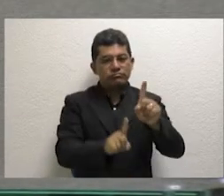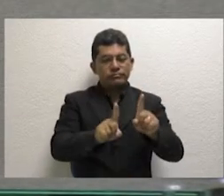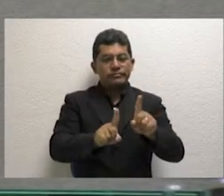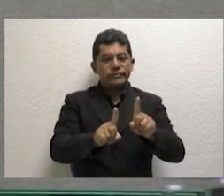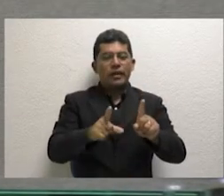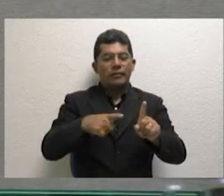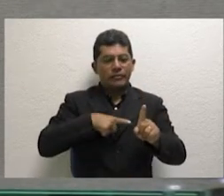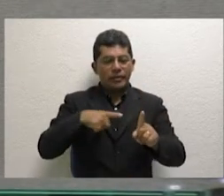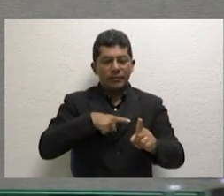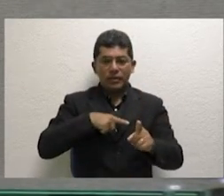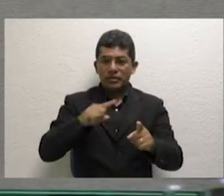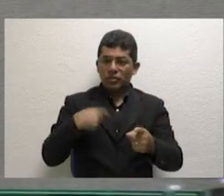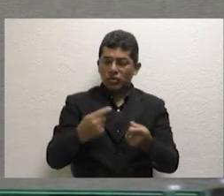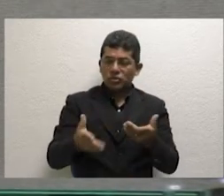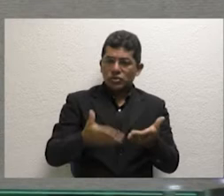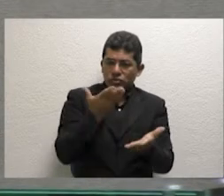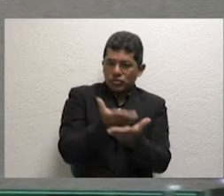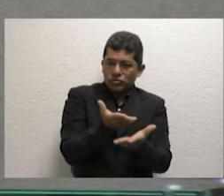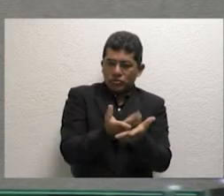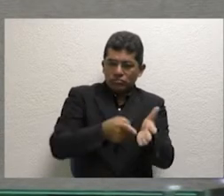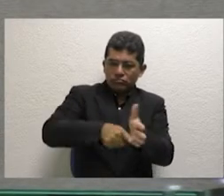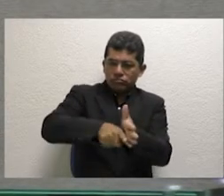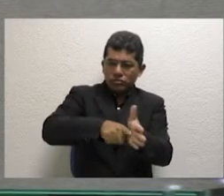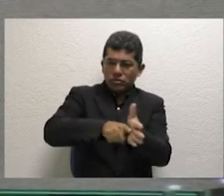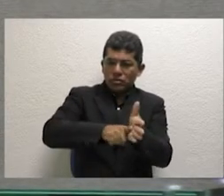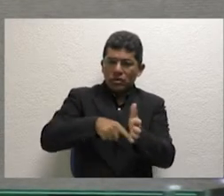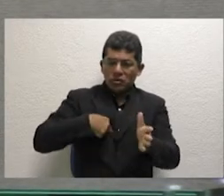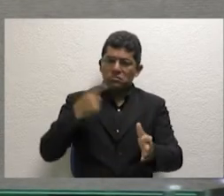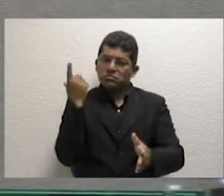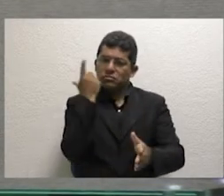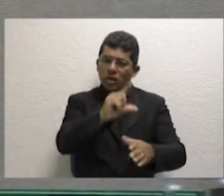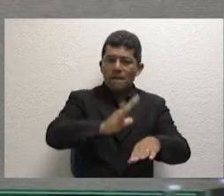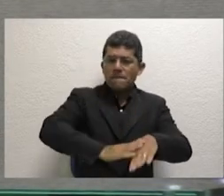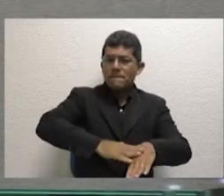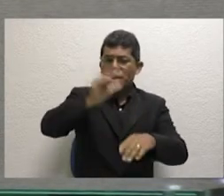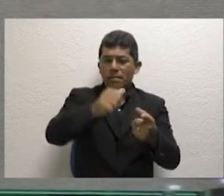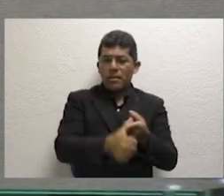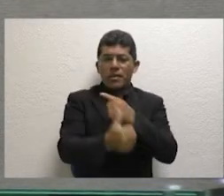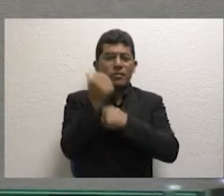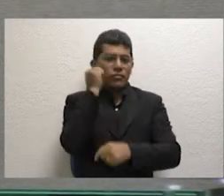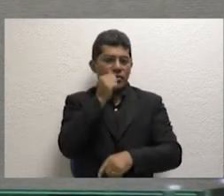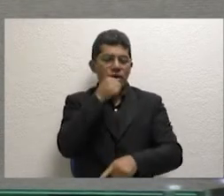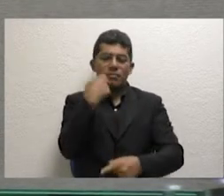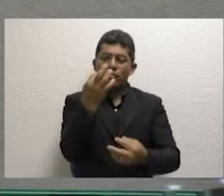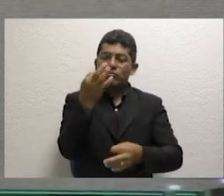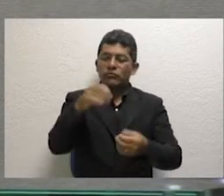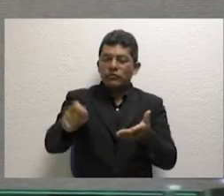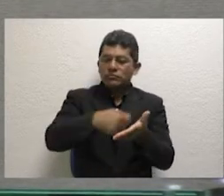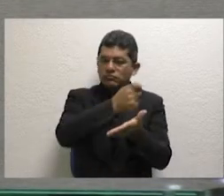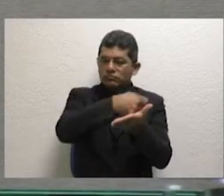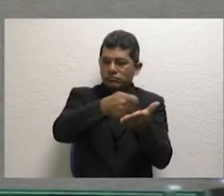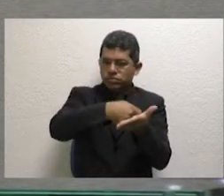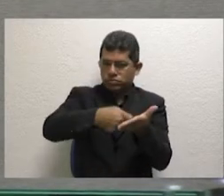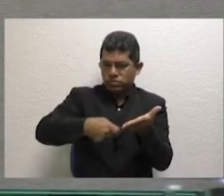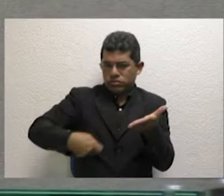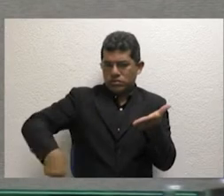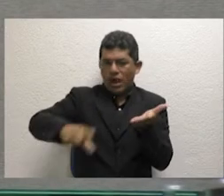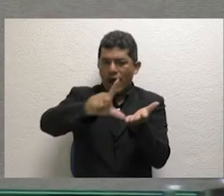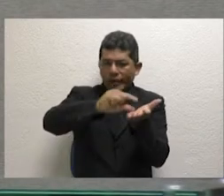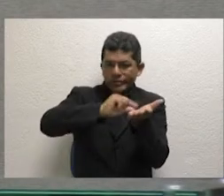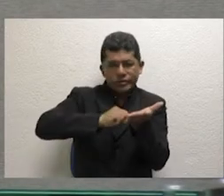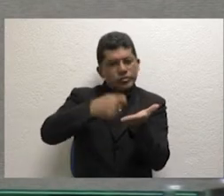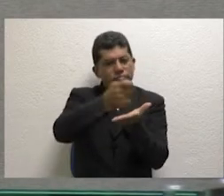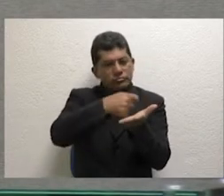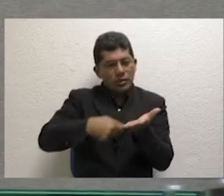pesquisa científica e nós mulheres hoje além de sermos as que mais produzem artigos científicos as que